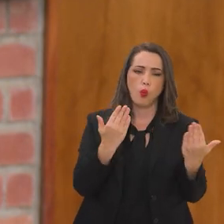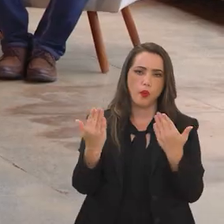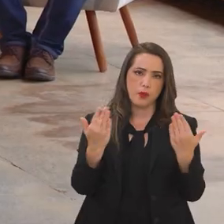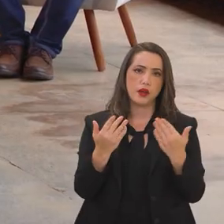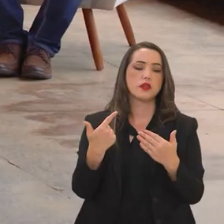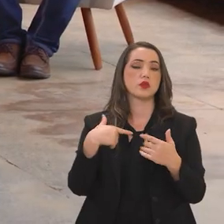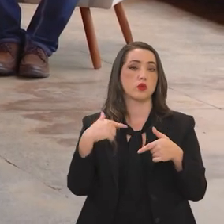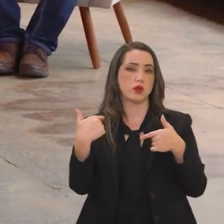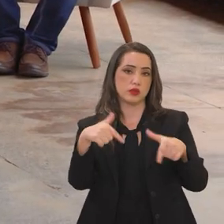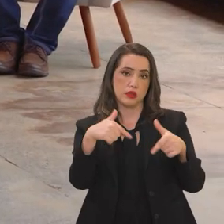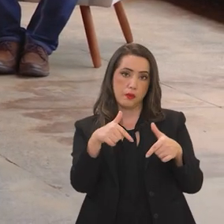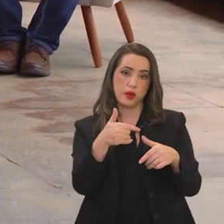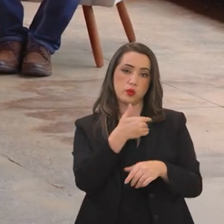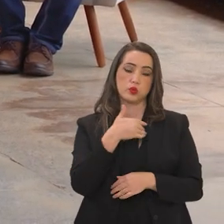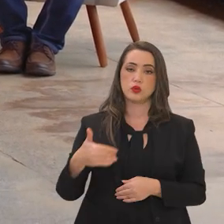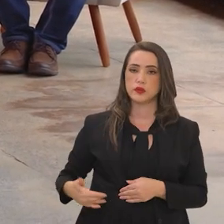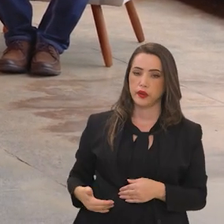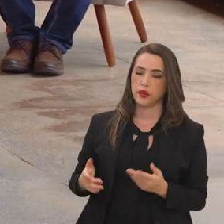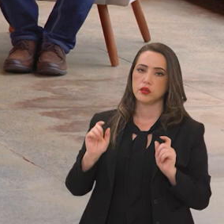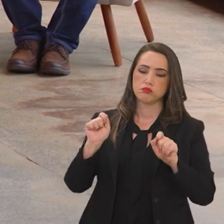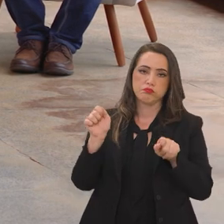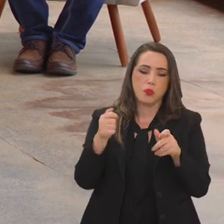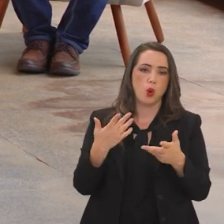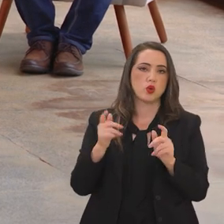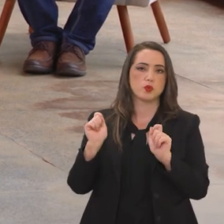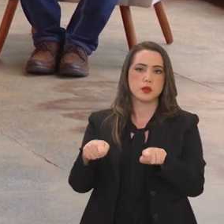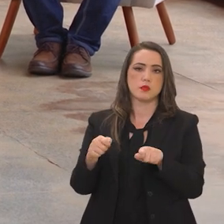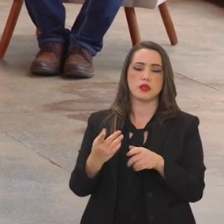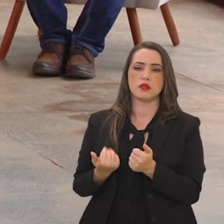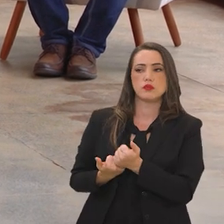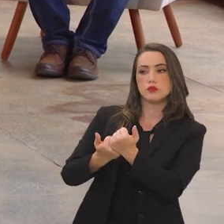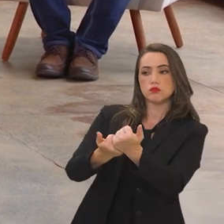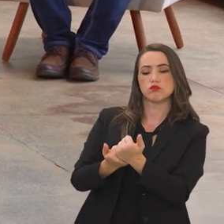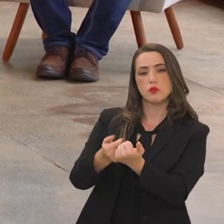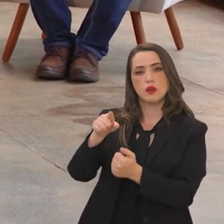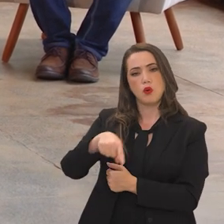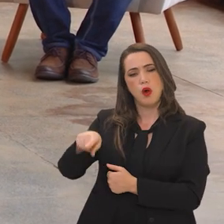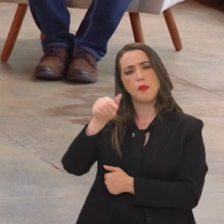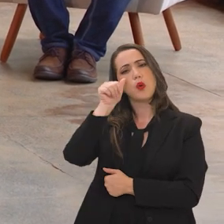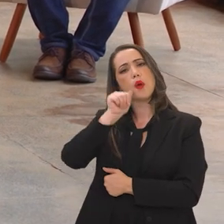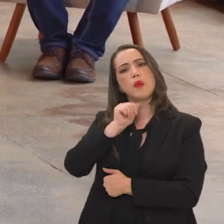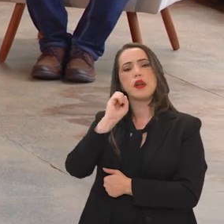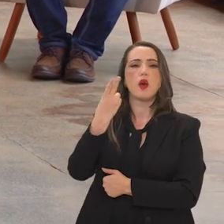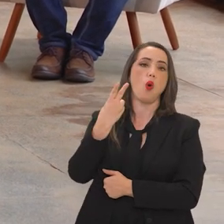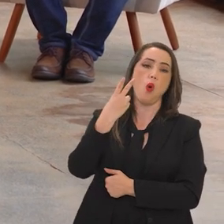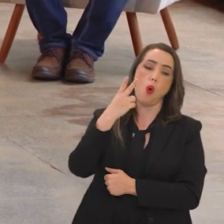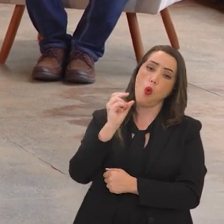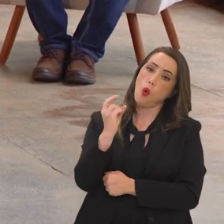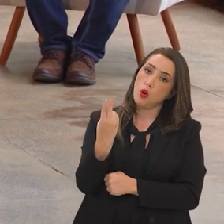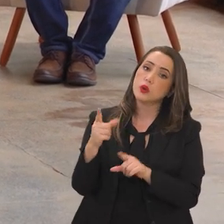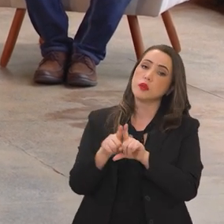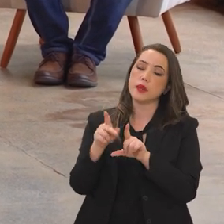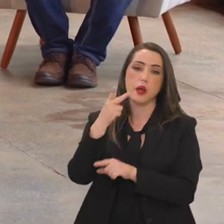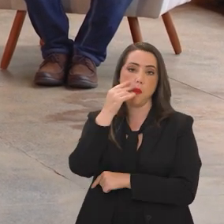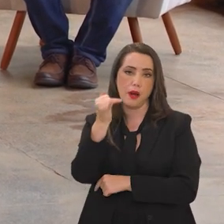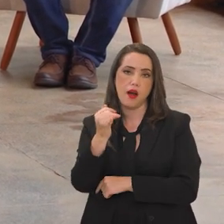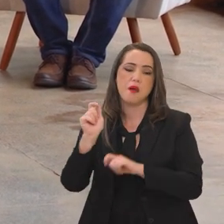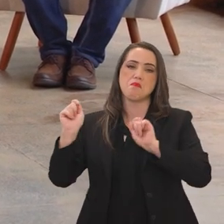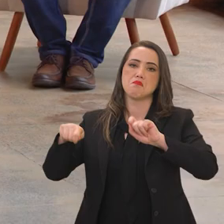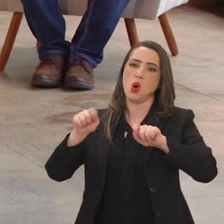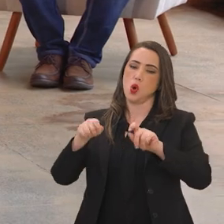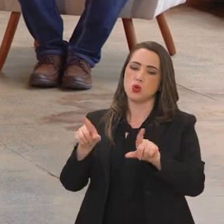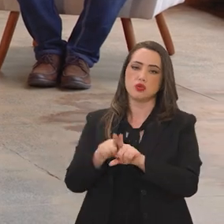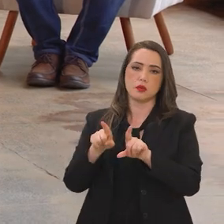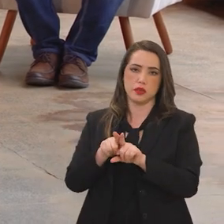do funcionalismo público né isso permitiria então não só um apoio né a mulher ou ao pai também porque a ideia É estender também